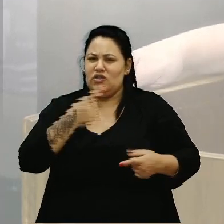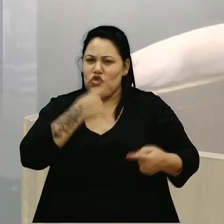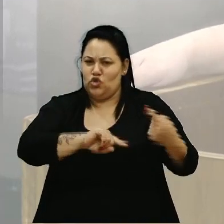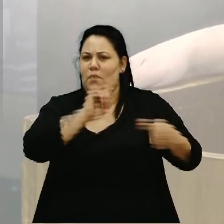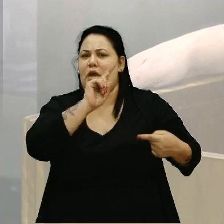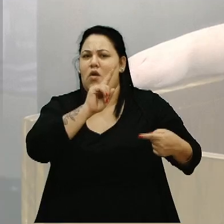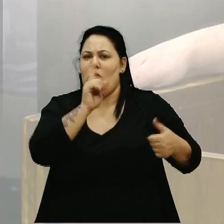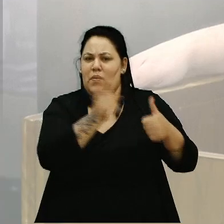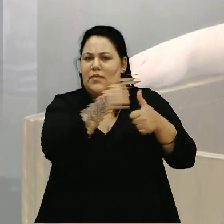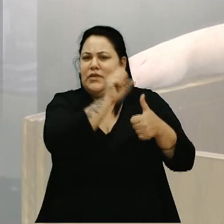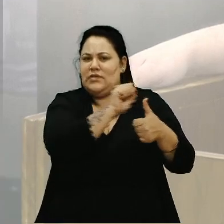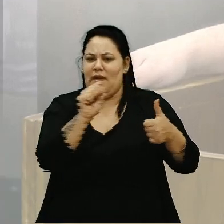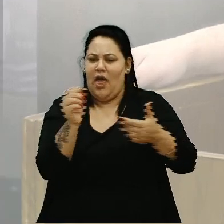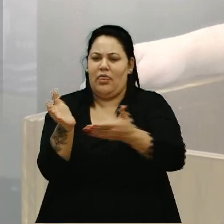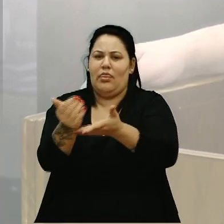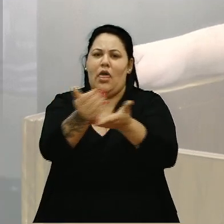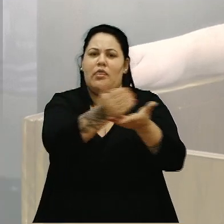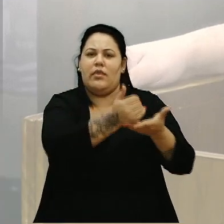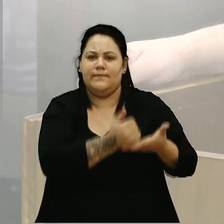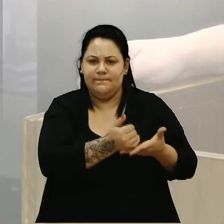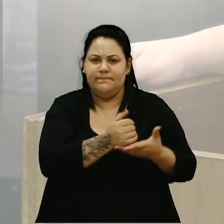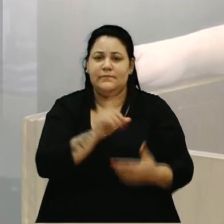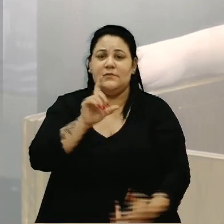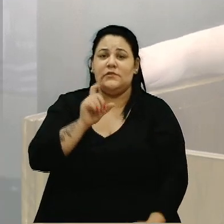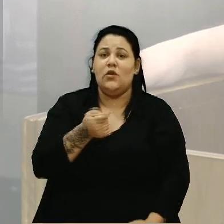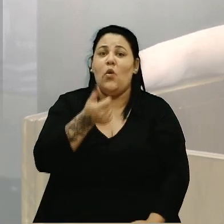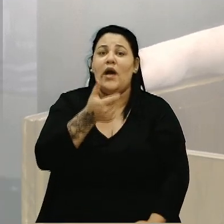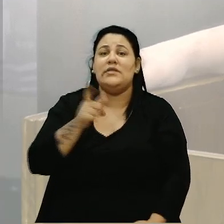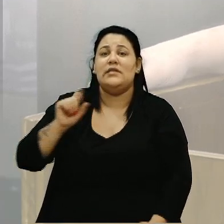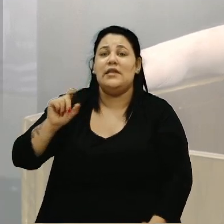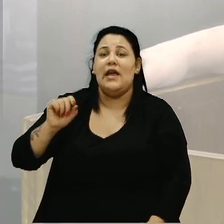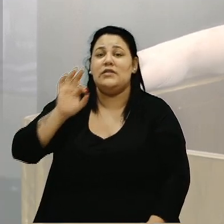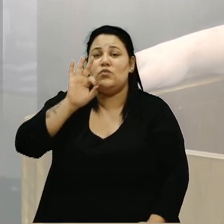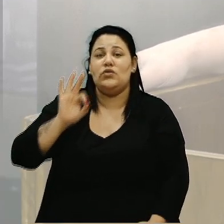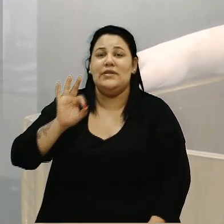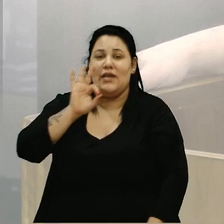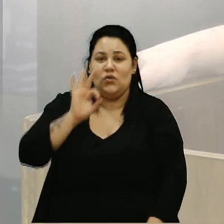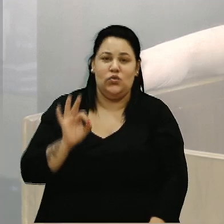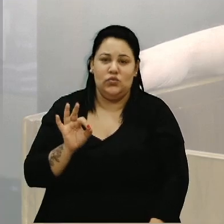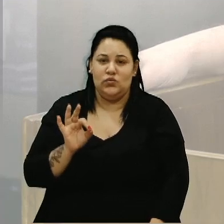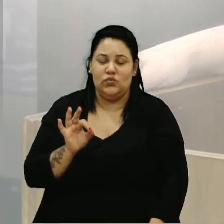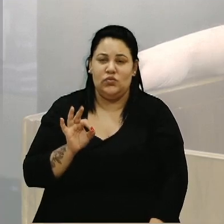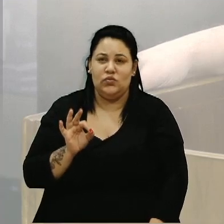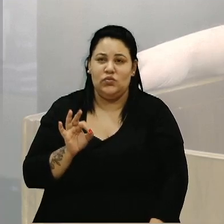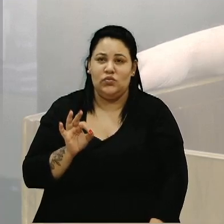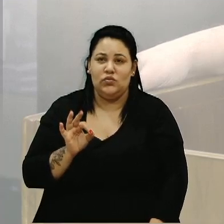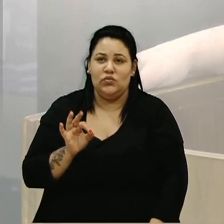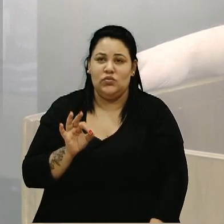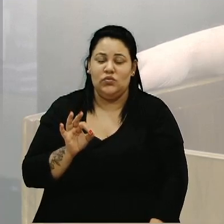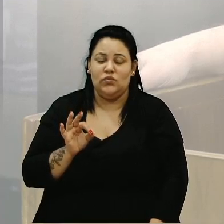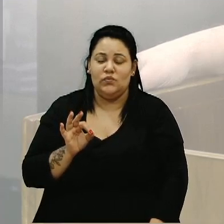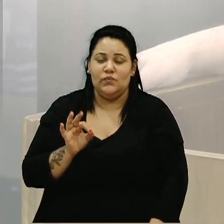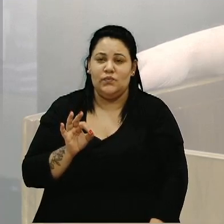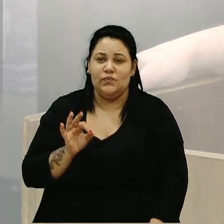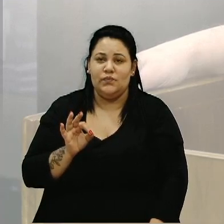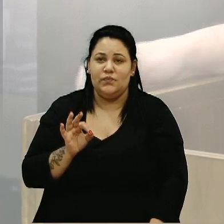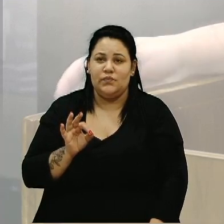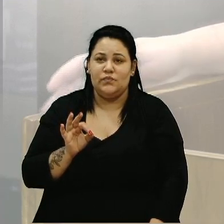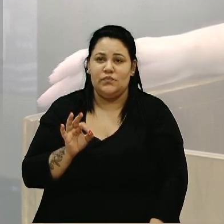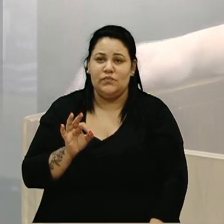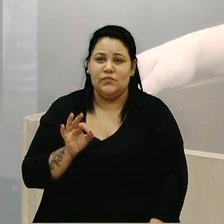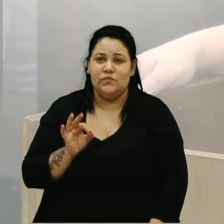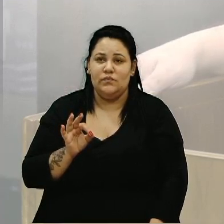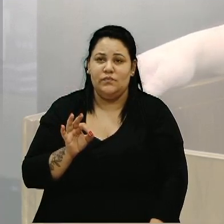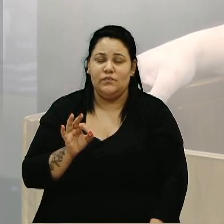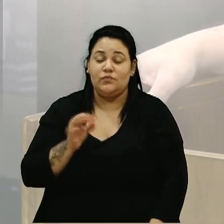de arrecadação, quase 10% acima do antigo recorde. Mesmo com